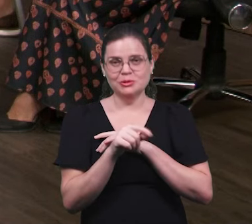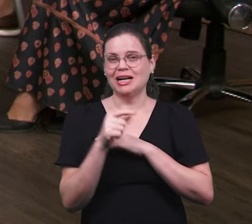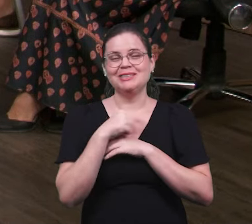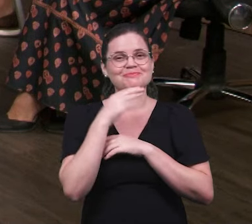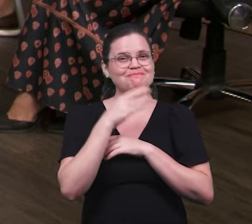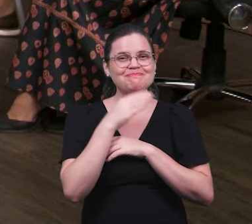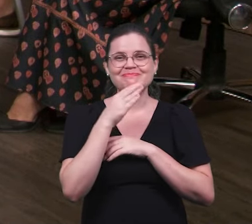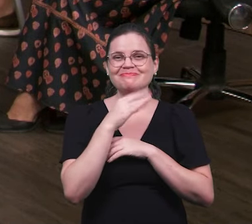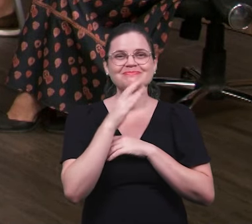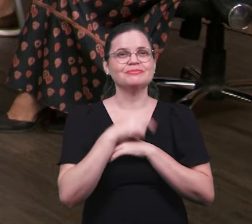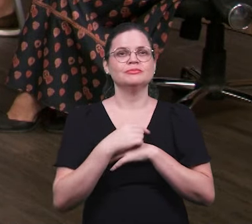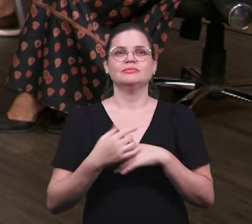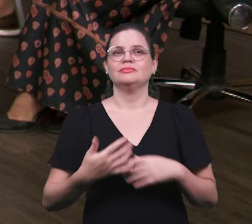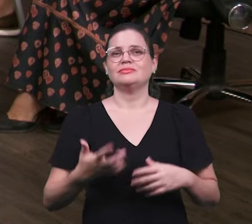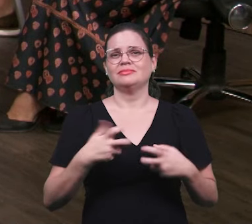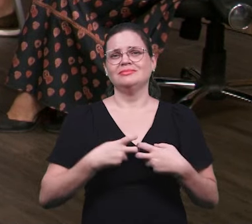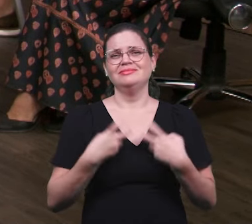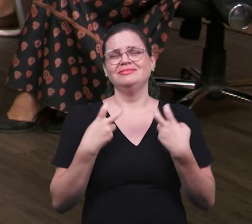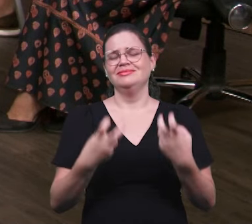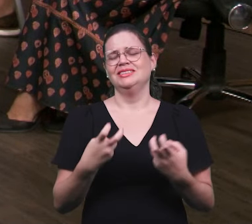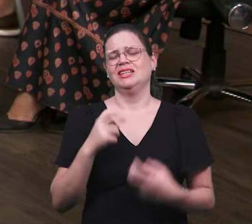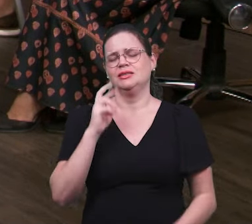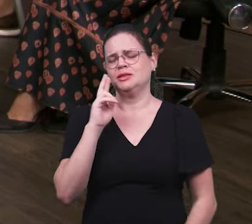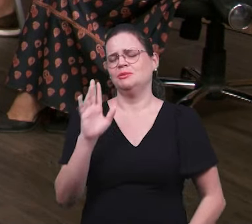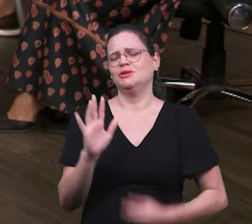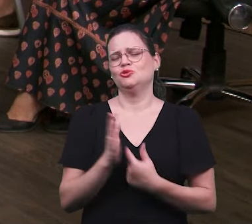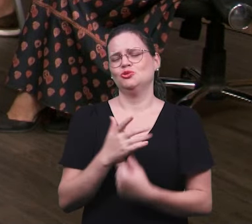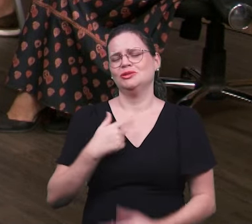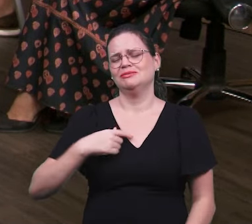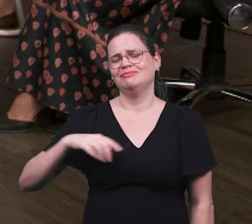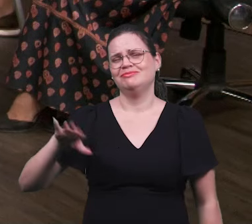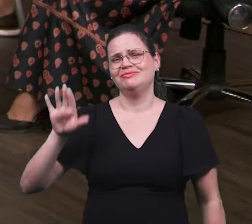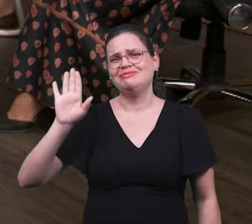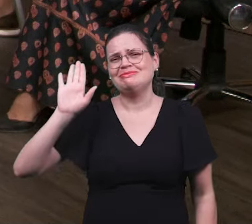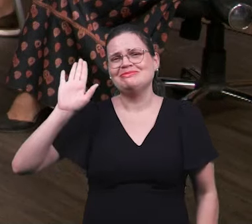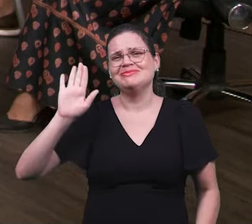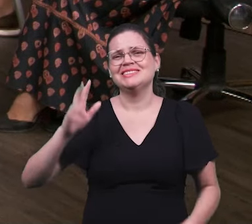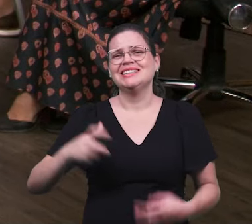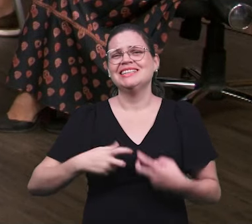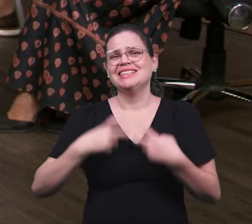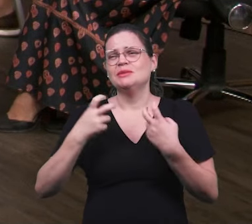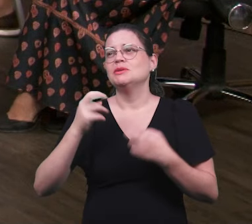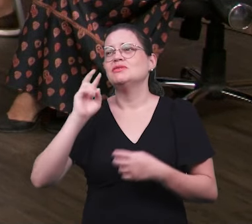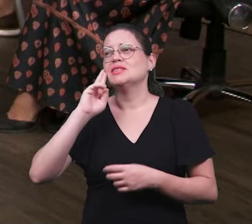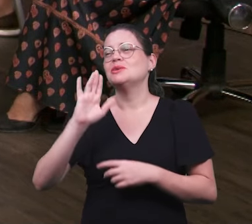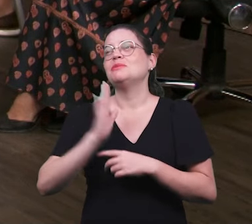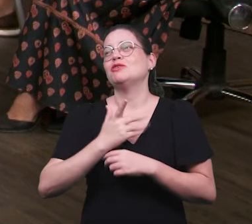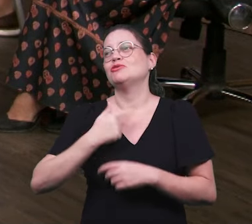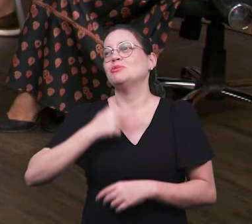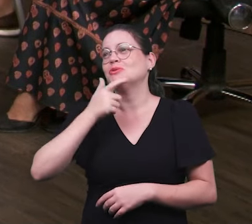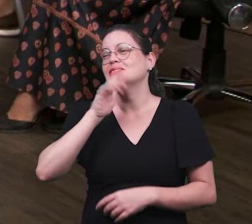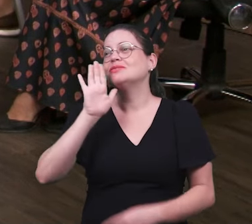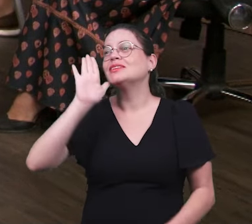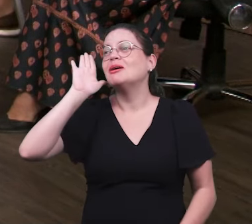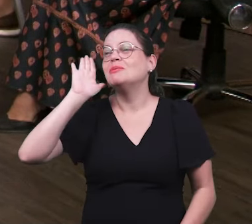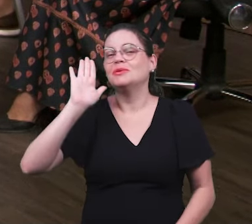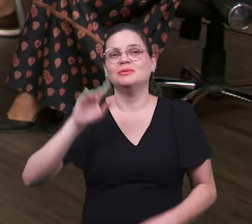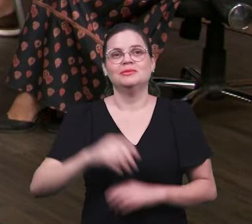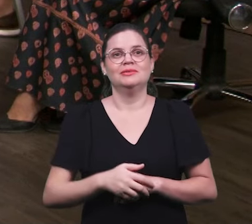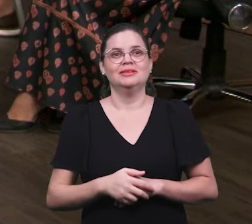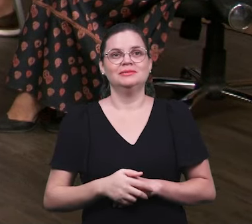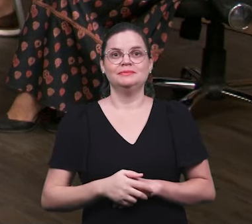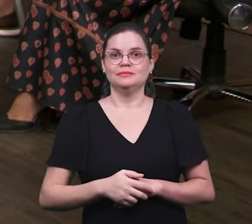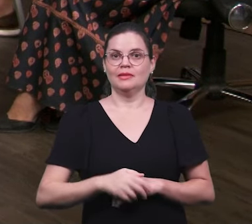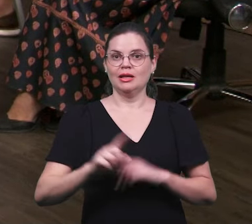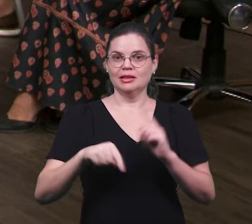tinha jeito mesmo, então no clamor, Senhor me ajuda. Quantas vezes eu tive que clamar, Senhor me ajuda para conseguir levantar a mão. E quando eu entrei